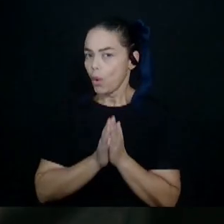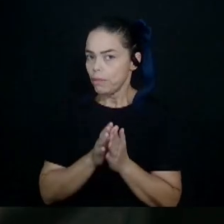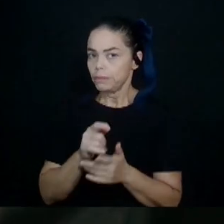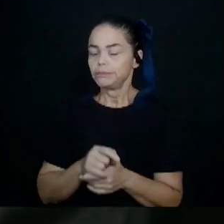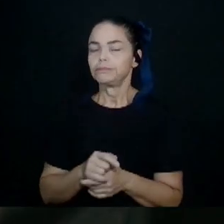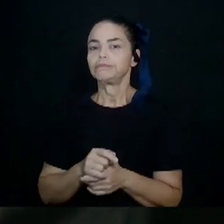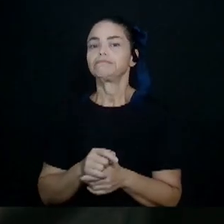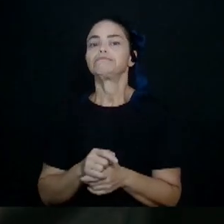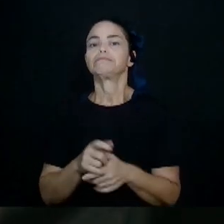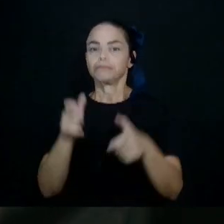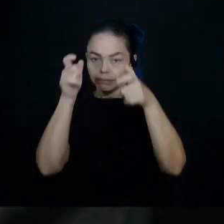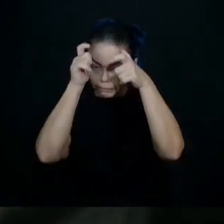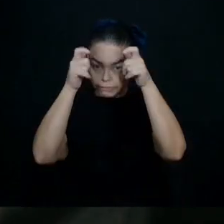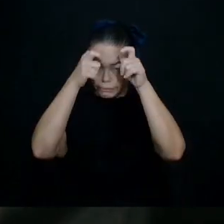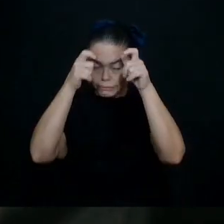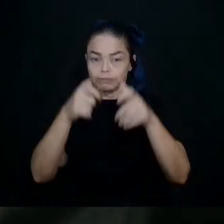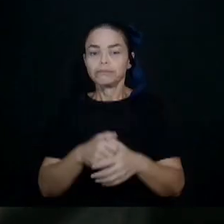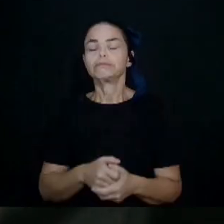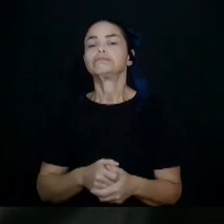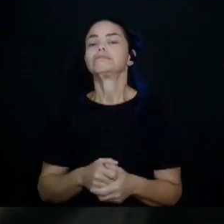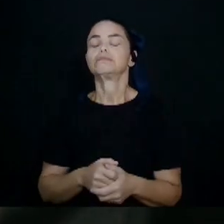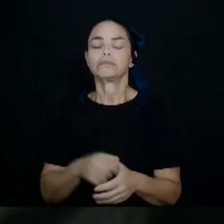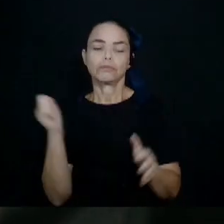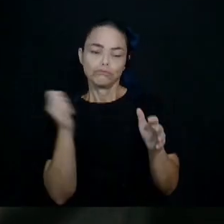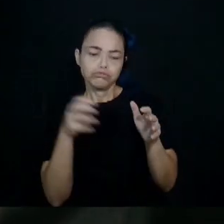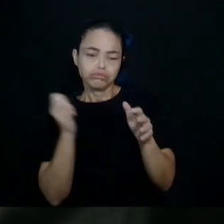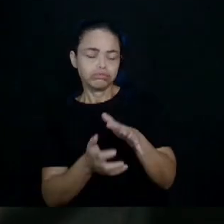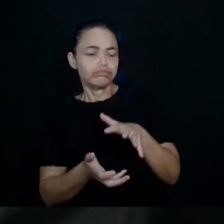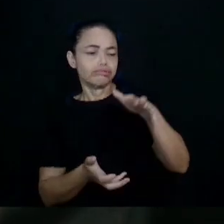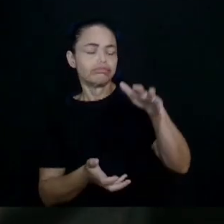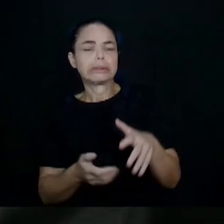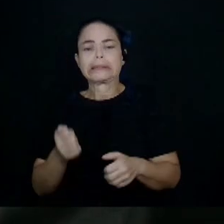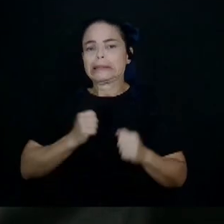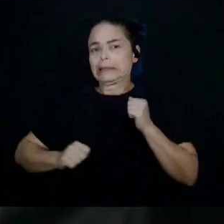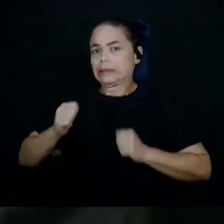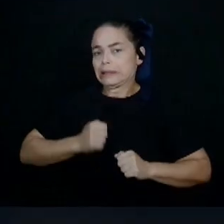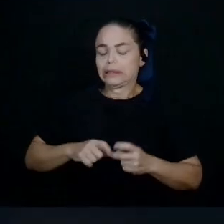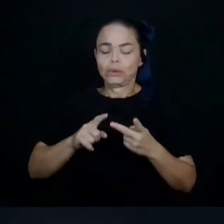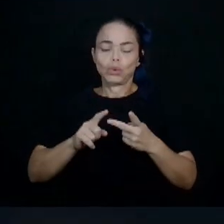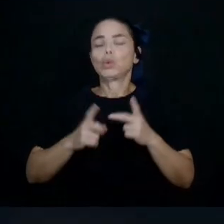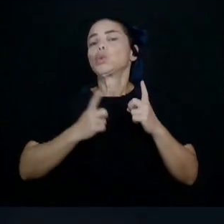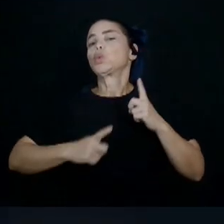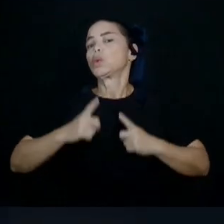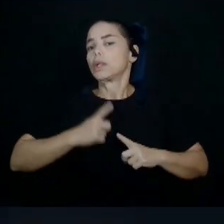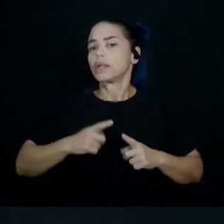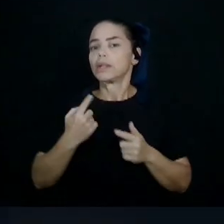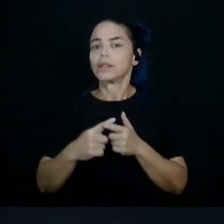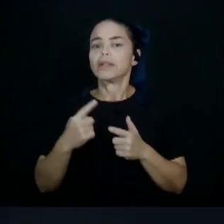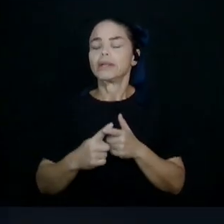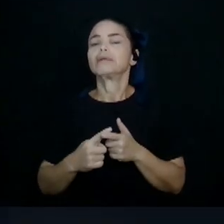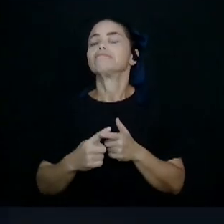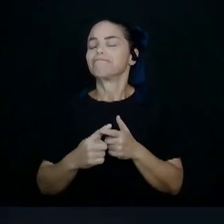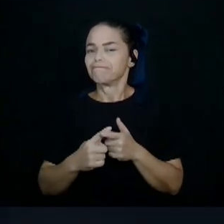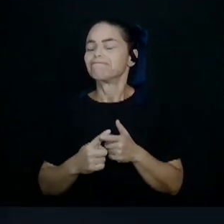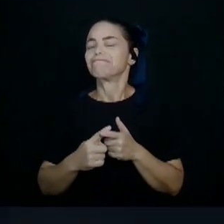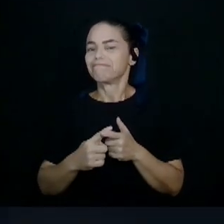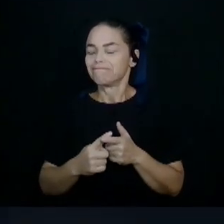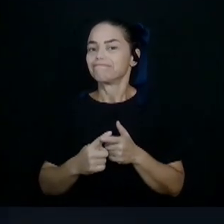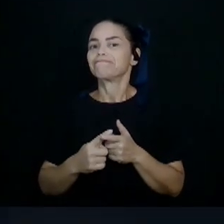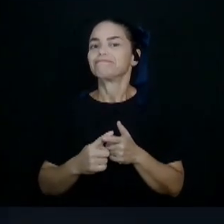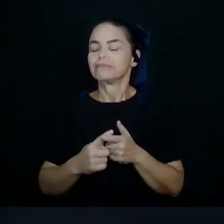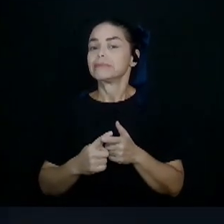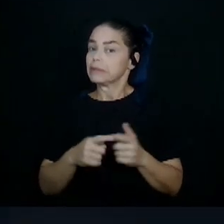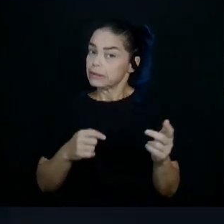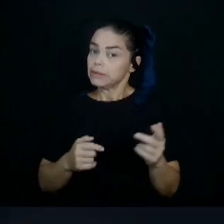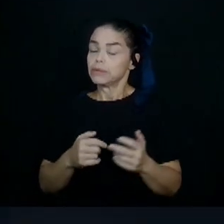desse transtorno, né? De acumulação com ansiedade, com depressão, porque isso vai vir à tona em